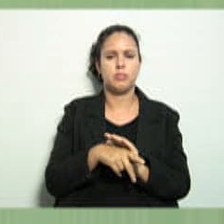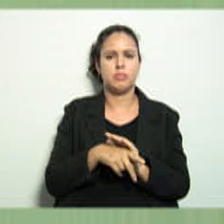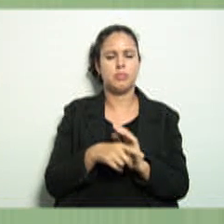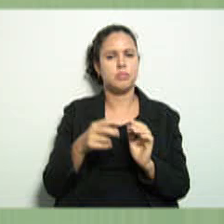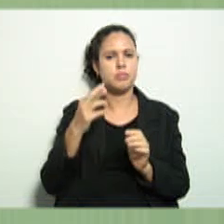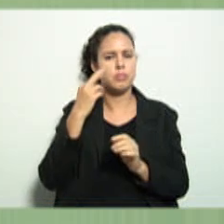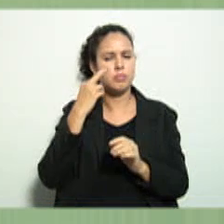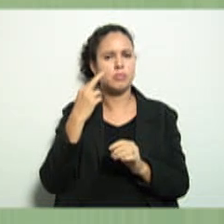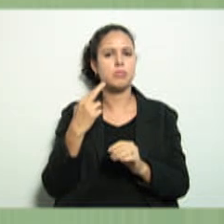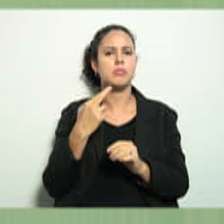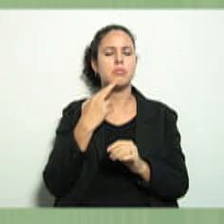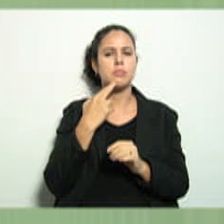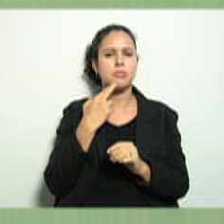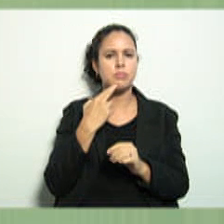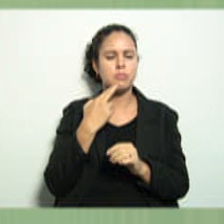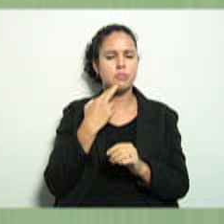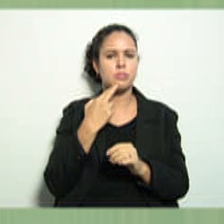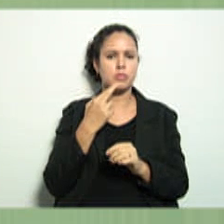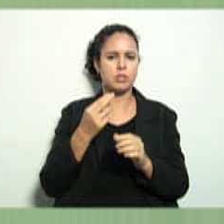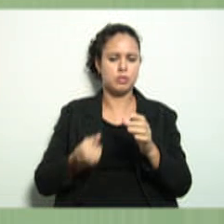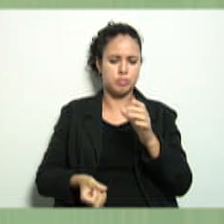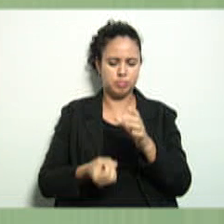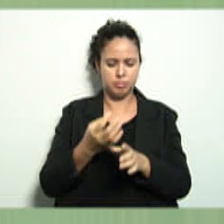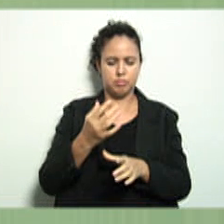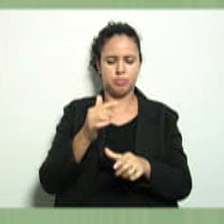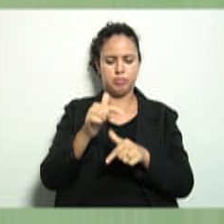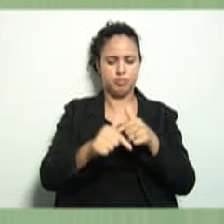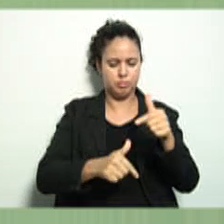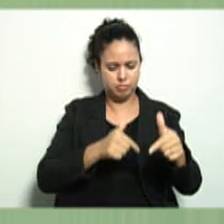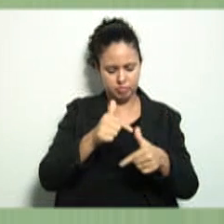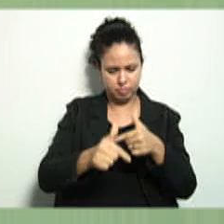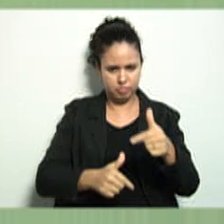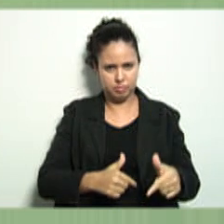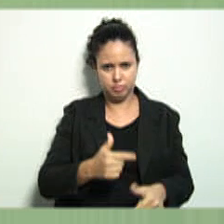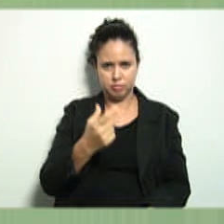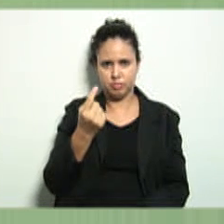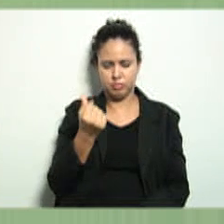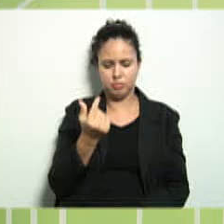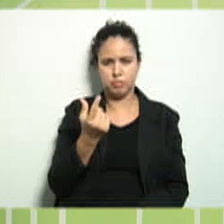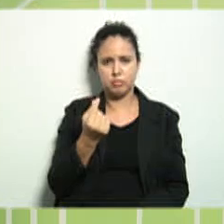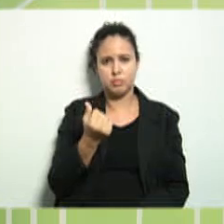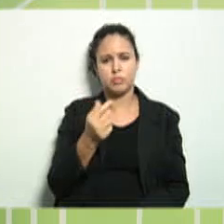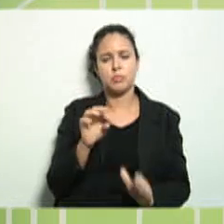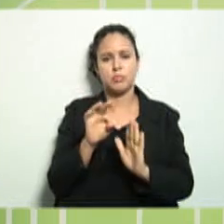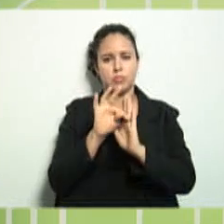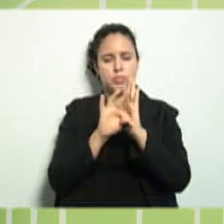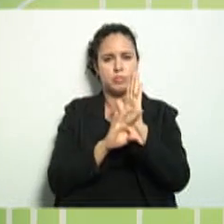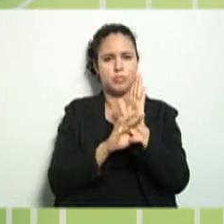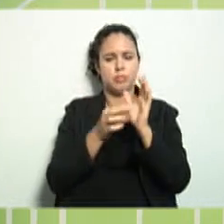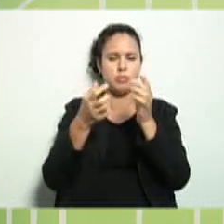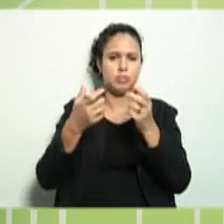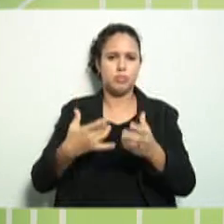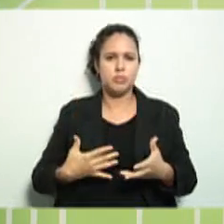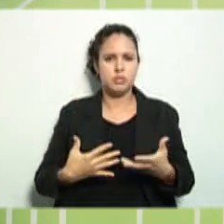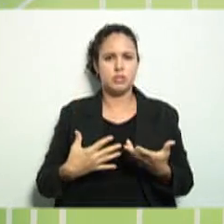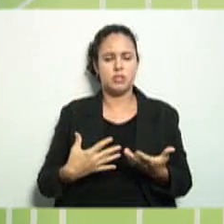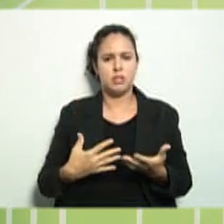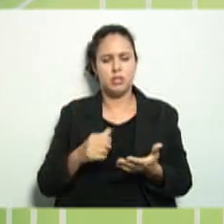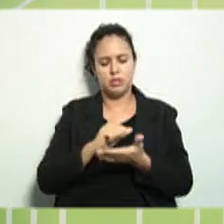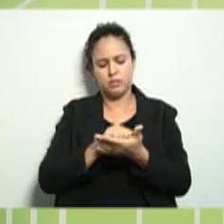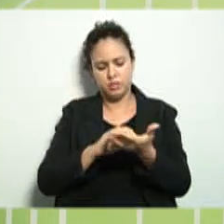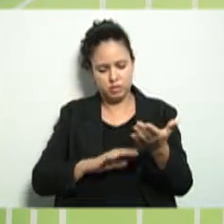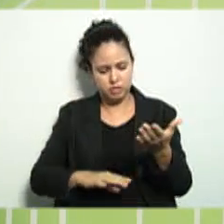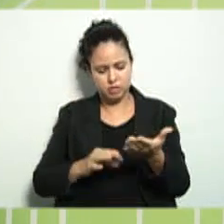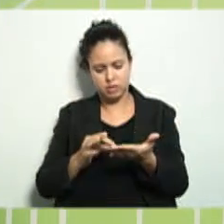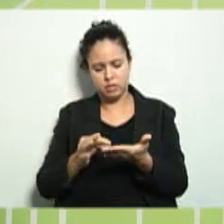forma bastante significativa, gerando emprego e renda? Segundo o texto, ele trata da atividade do café e